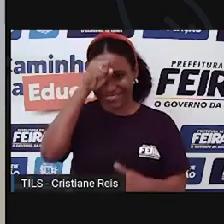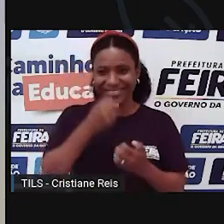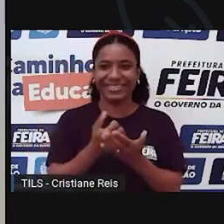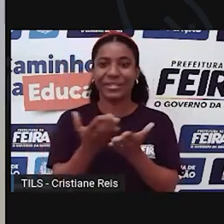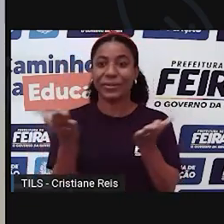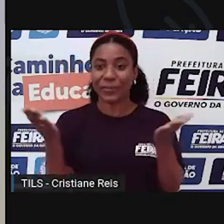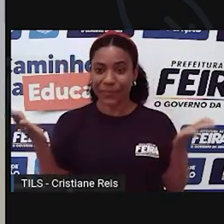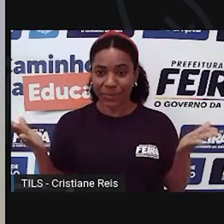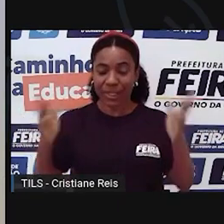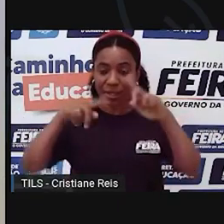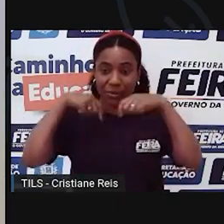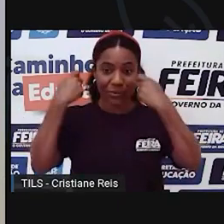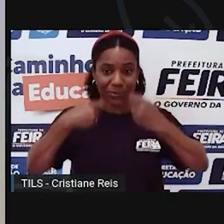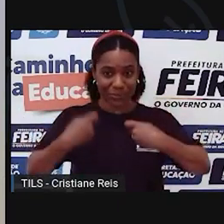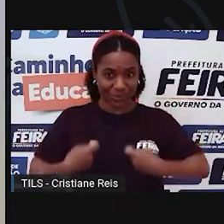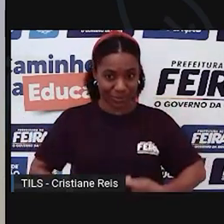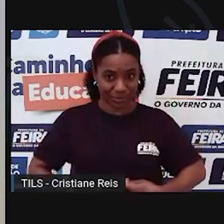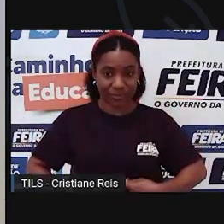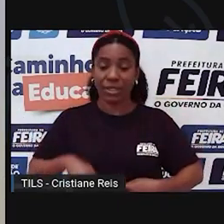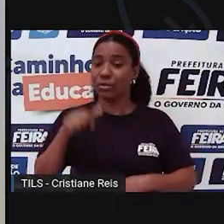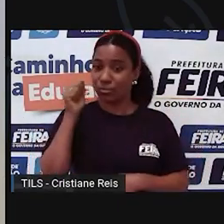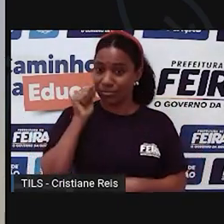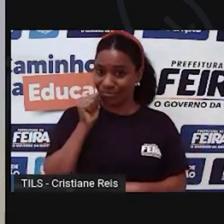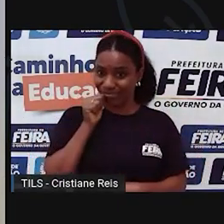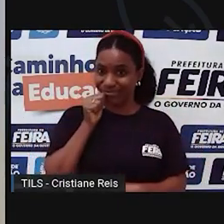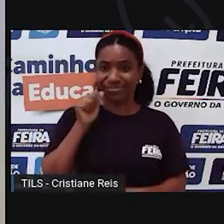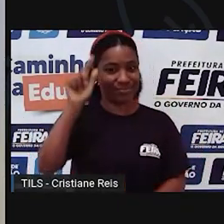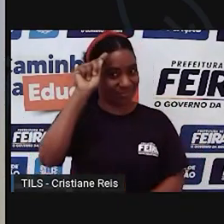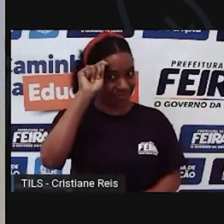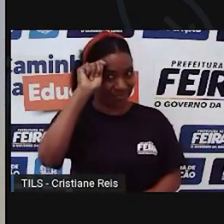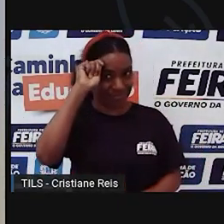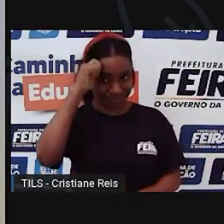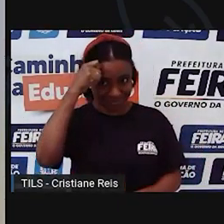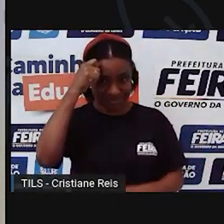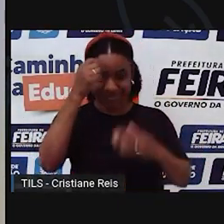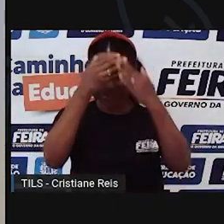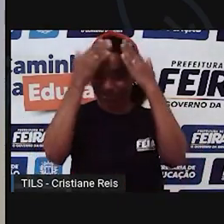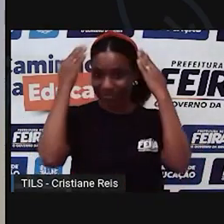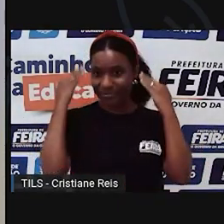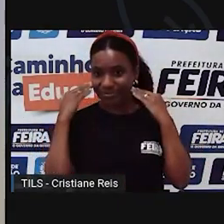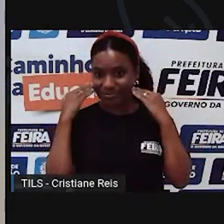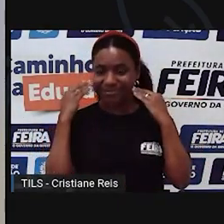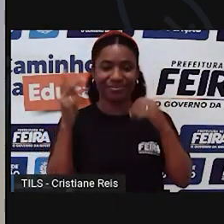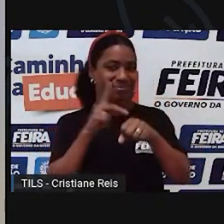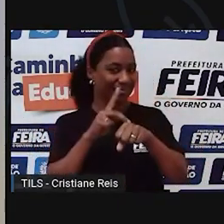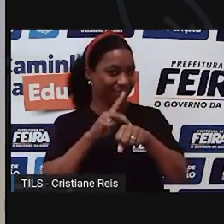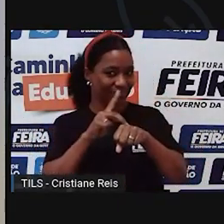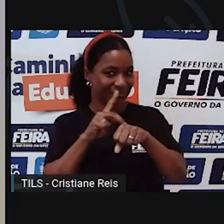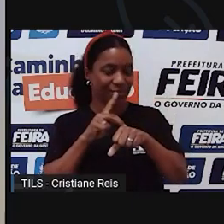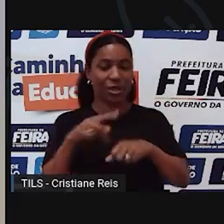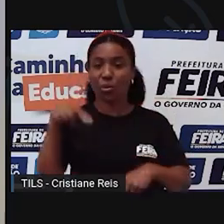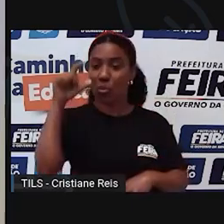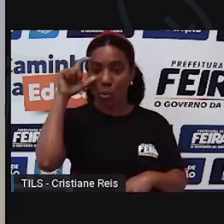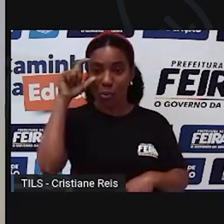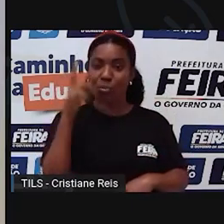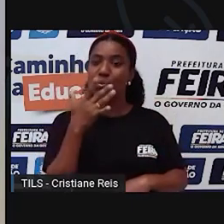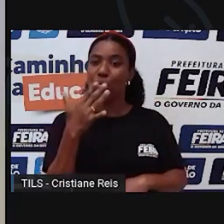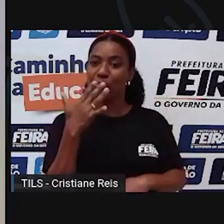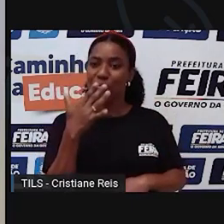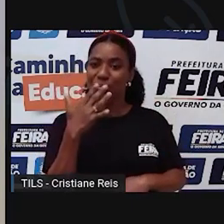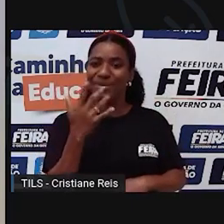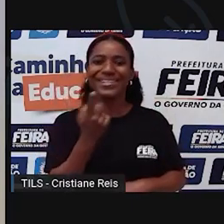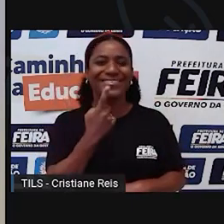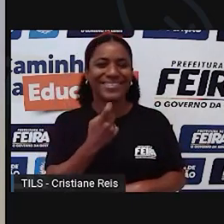me autodescrevendo, eu sou uma mulher negra, dos cabelos negros, eu uso um óculos vermelho, estou usando um